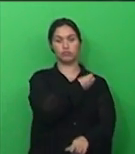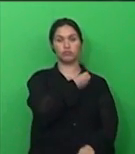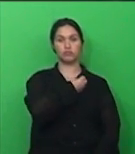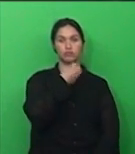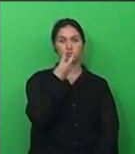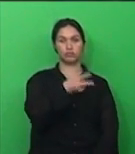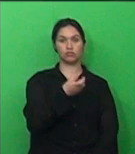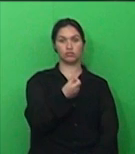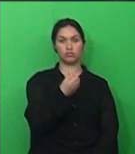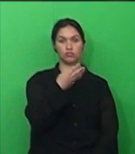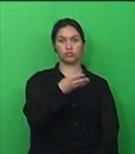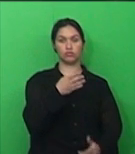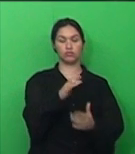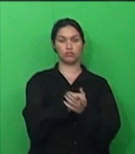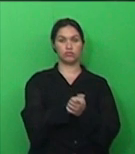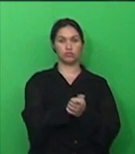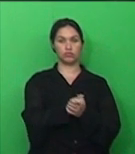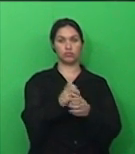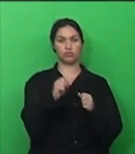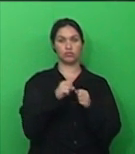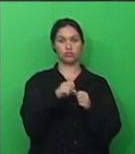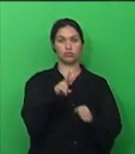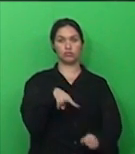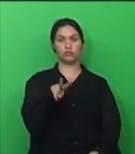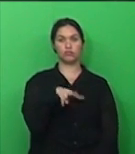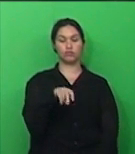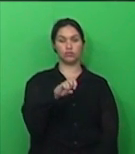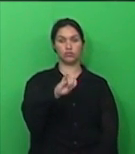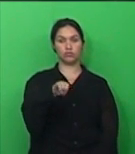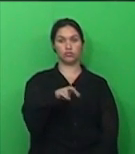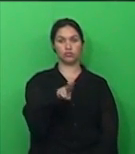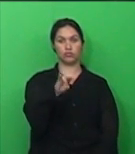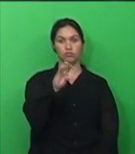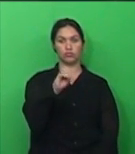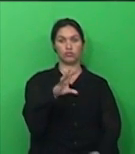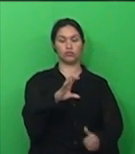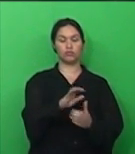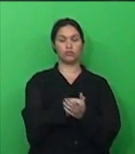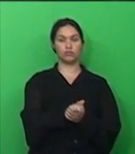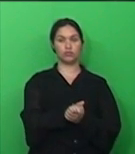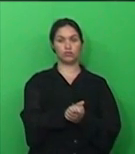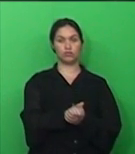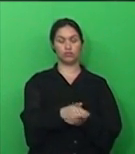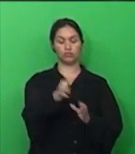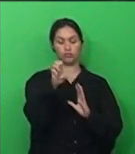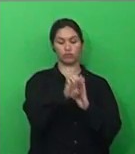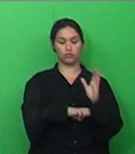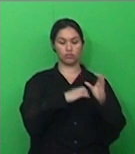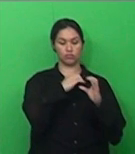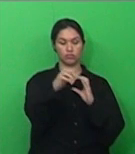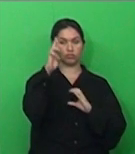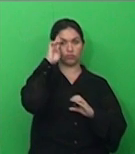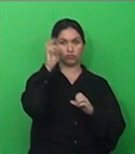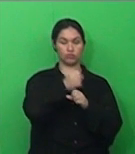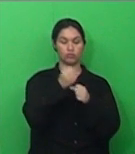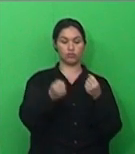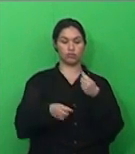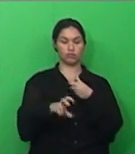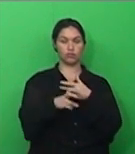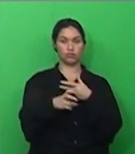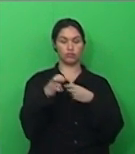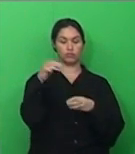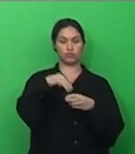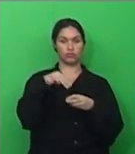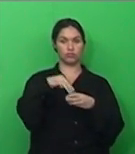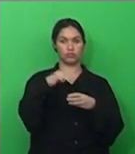364/17, autoria vereador Júlio Kaminski. Assunto: envio do expediente ao chefe do Poder Executivo